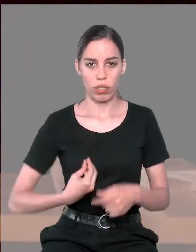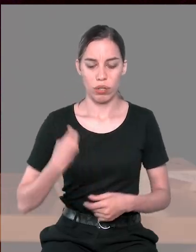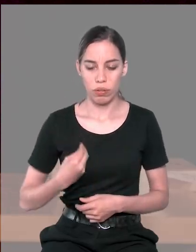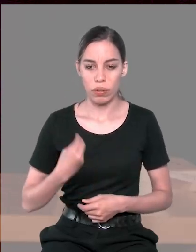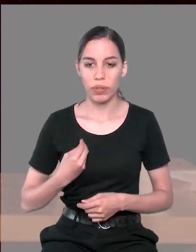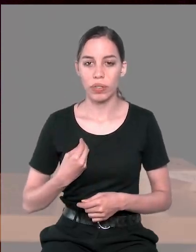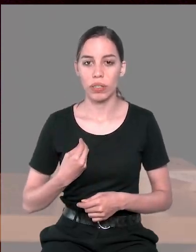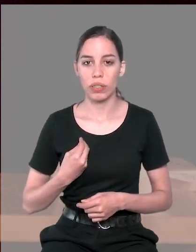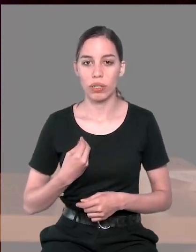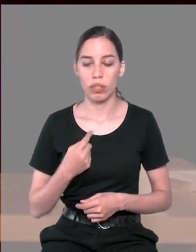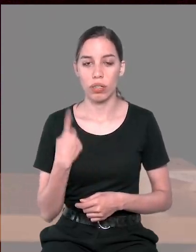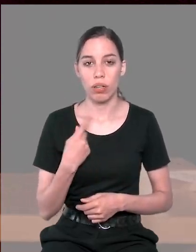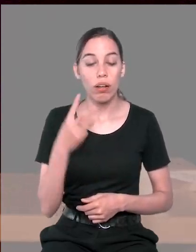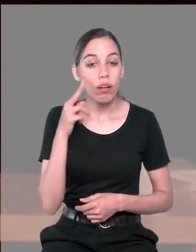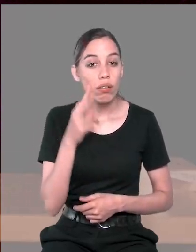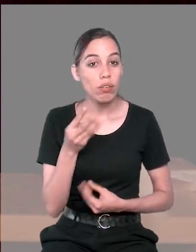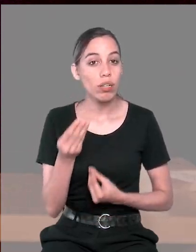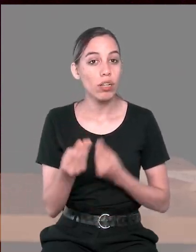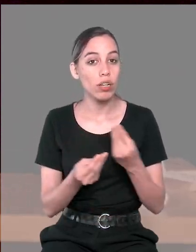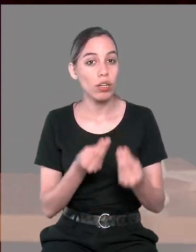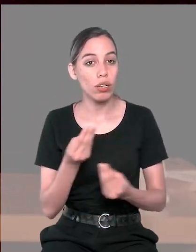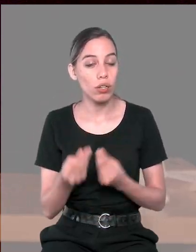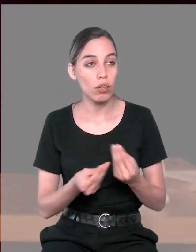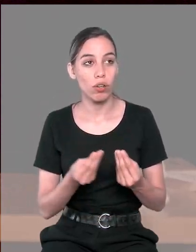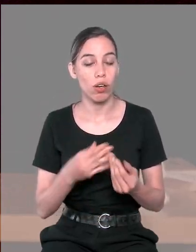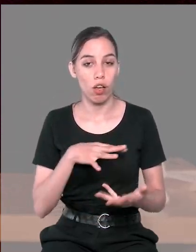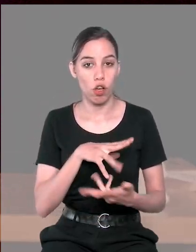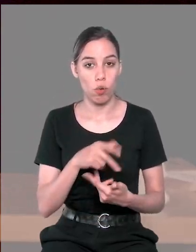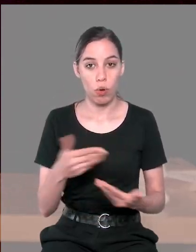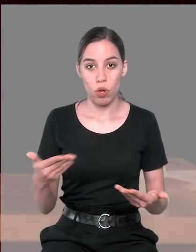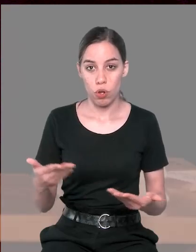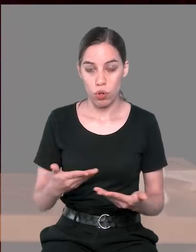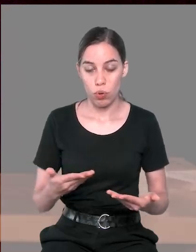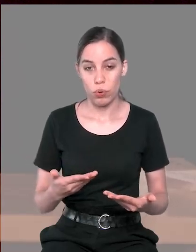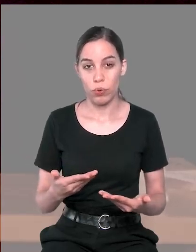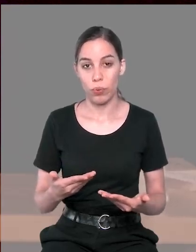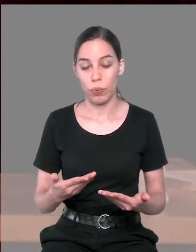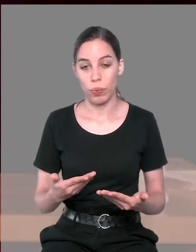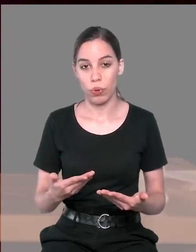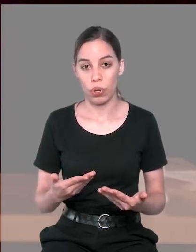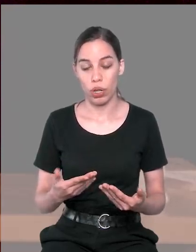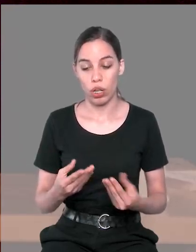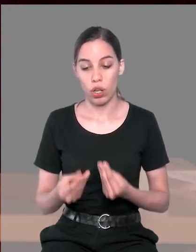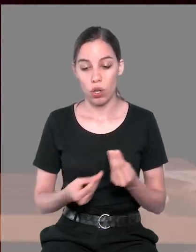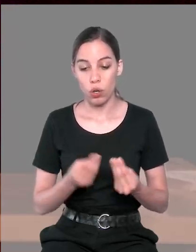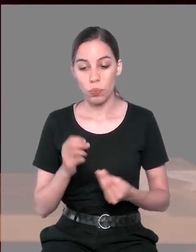tecnicamente os diagnósticos do mundo que a gente está vivenciando e como